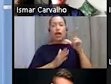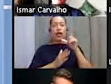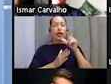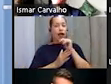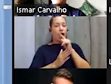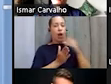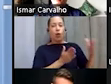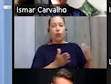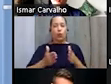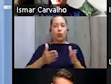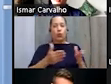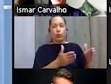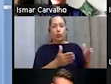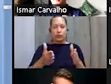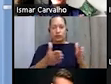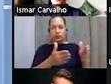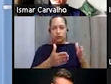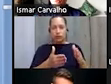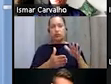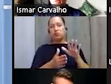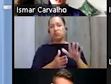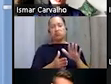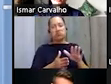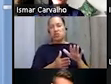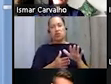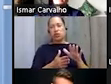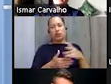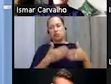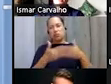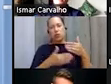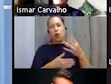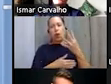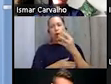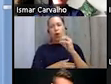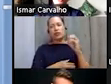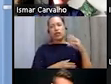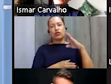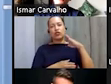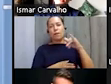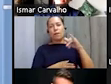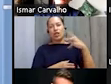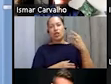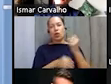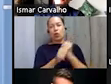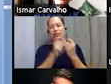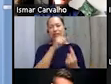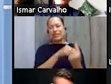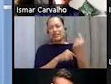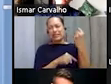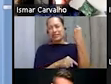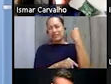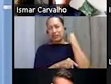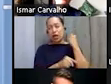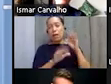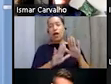entrelaçado, que se desenvolveu há pelo menos 400 milhões de anos atrás, mas que hoje os sedimentos, os depósitos